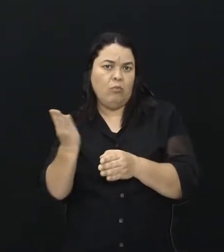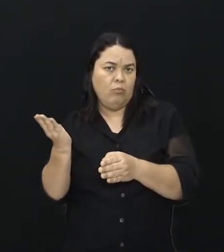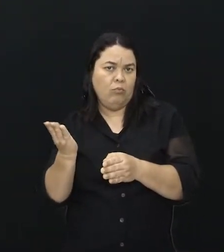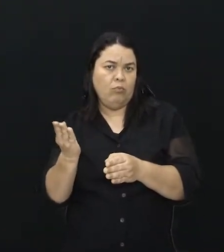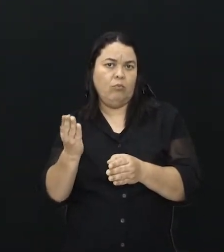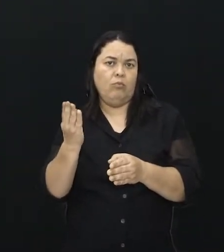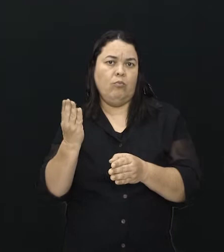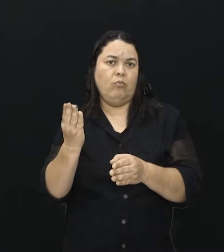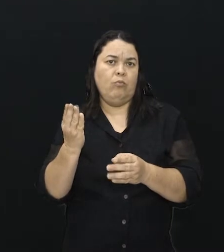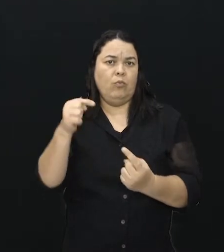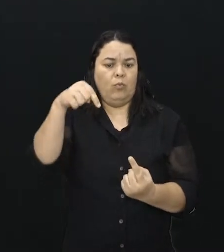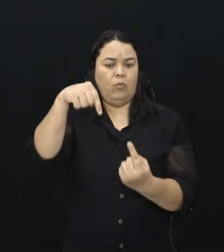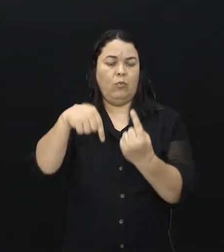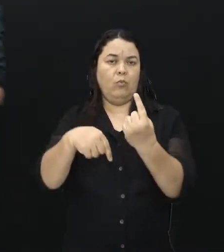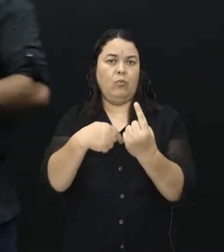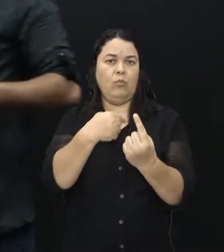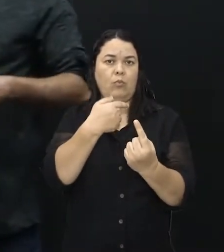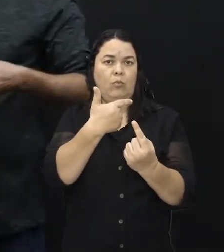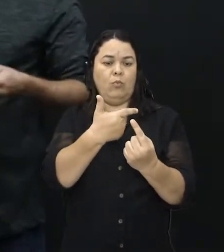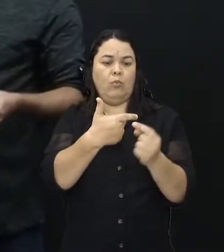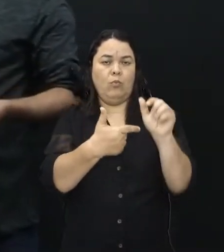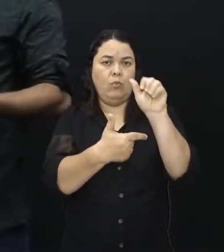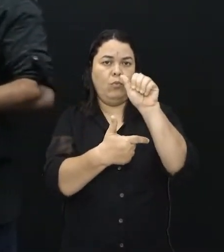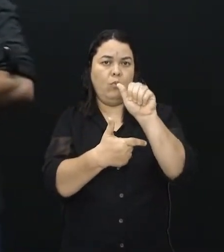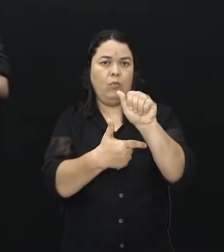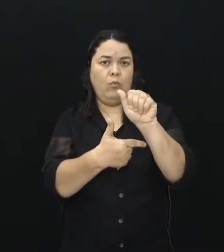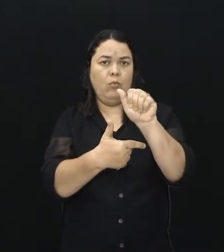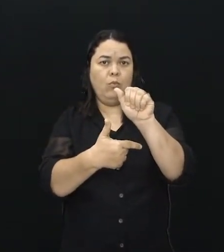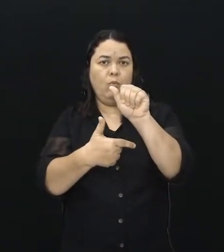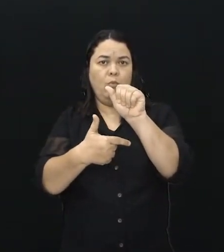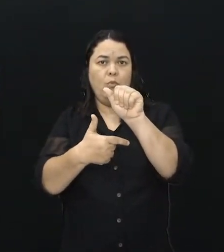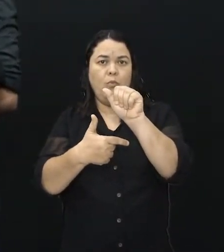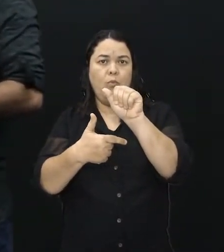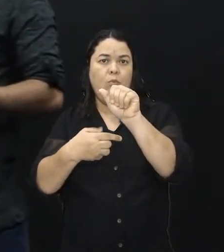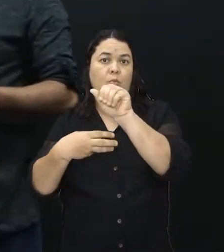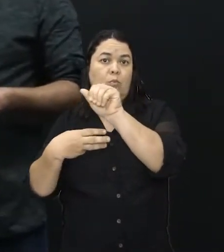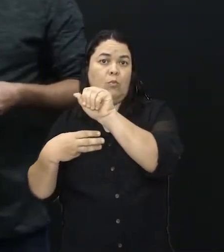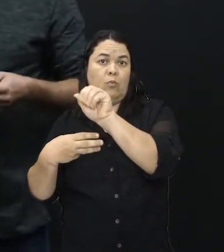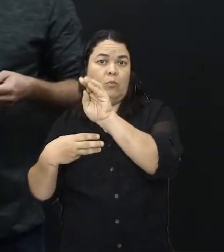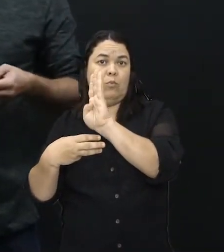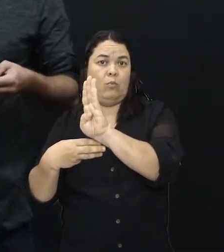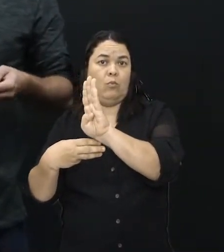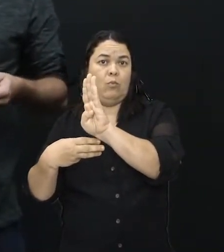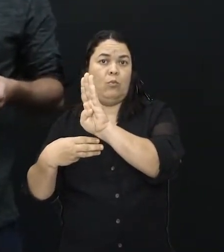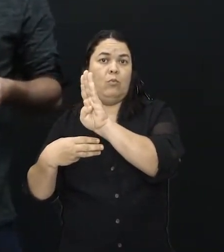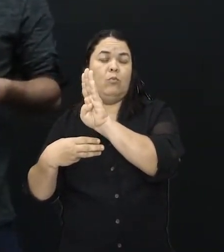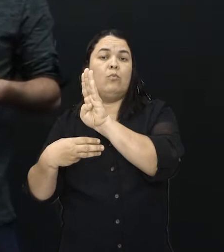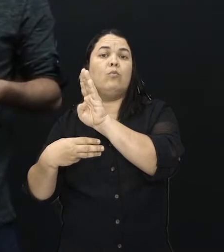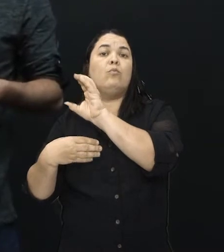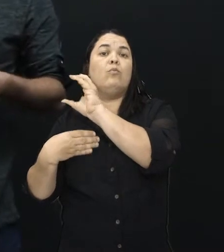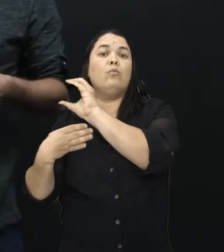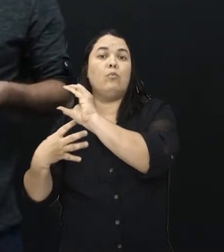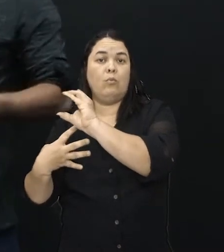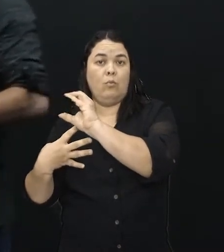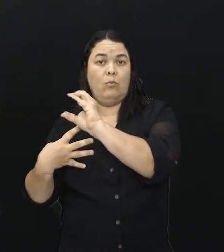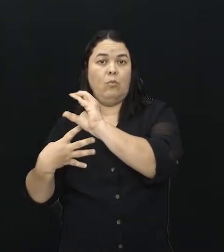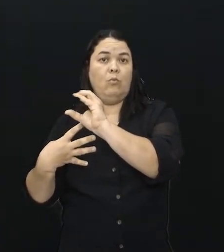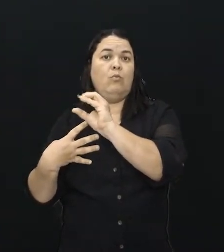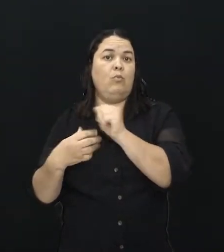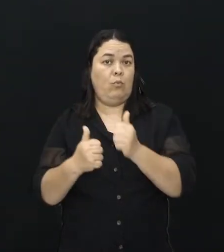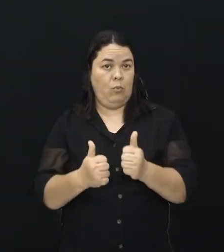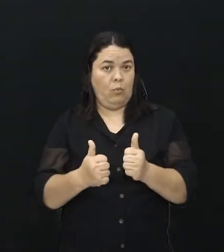2 inverso para o A, o 3 inverso para o B e o 4 inverso para o C, que é o terceiro valor, tá